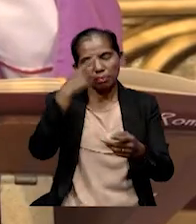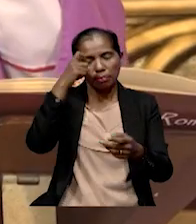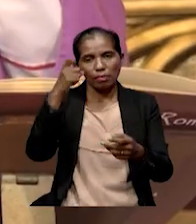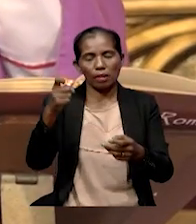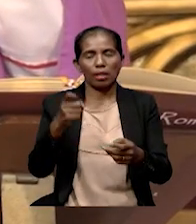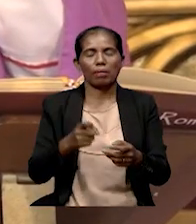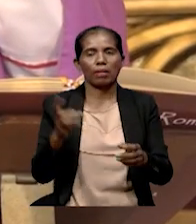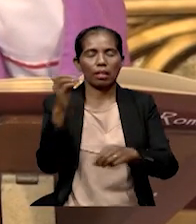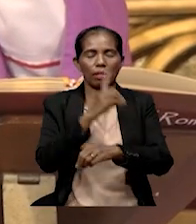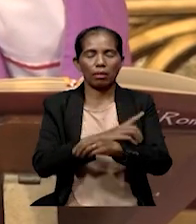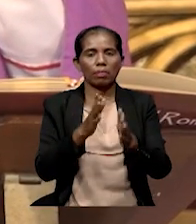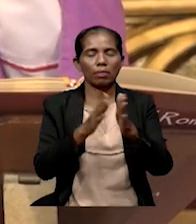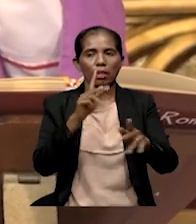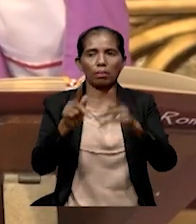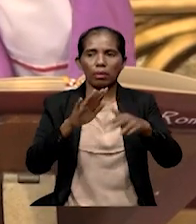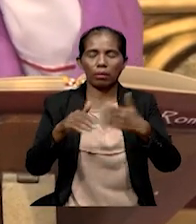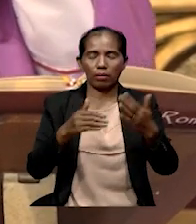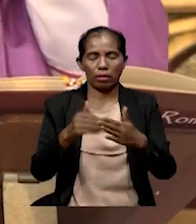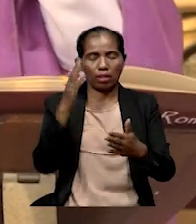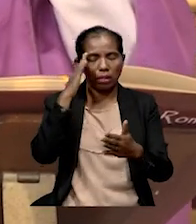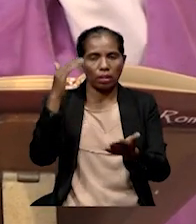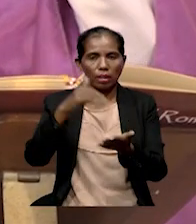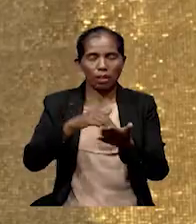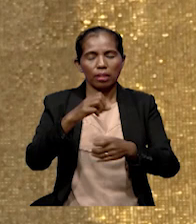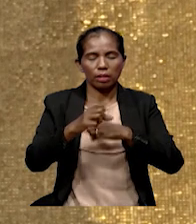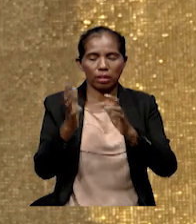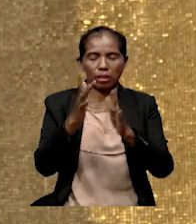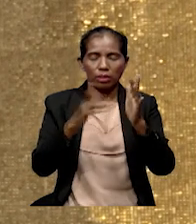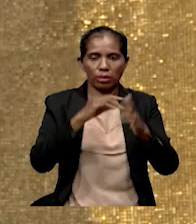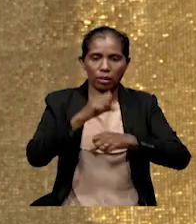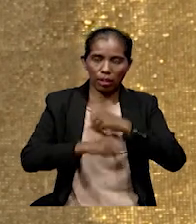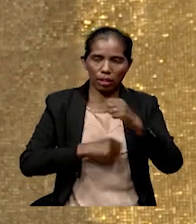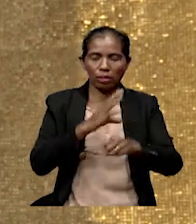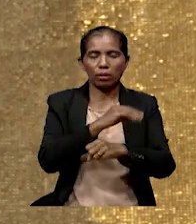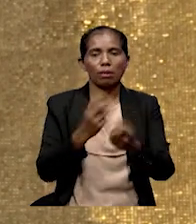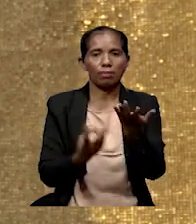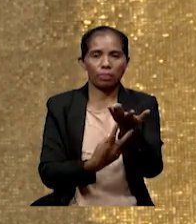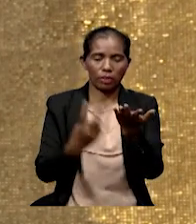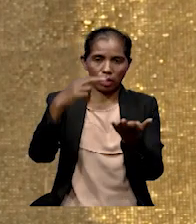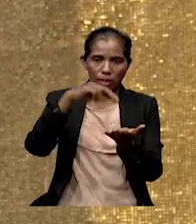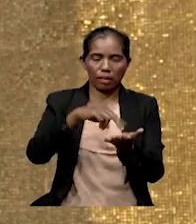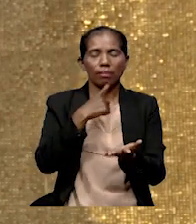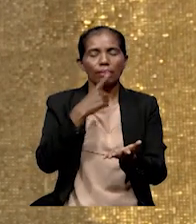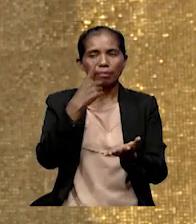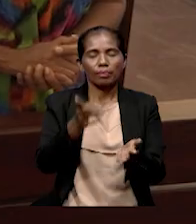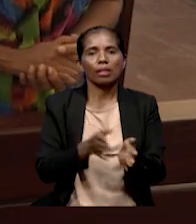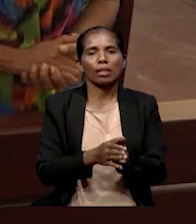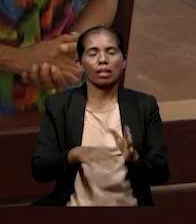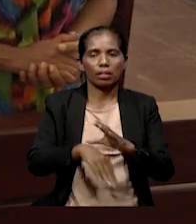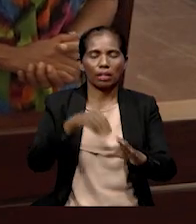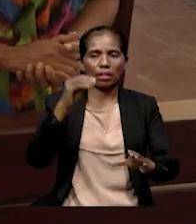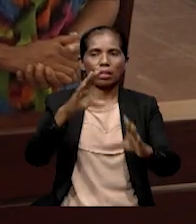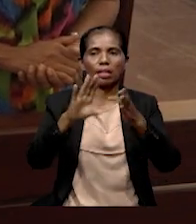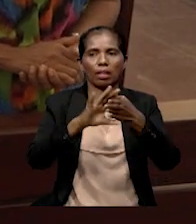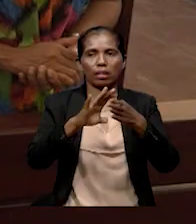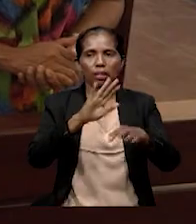a Lorong Botne, sarane Sira, atu reflete Cristo Neteros no Morisias. Tamba ne, Conferência Episcopal Timorense, hasai una carta ba